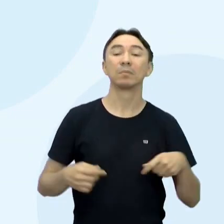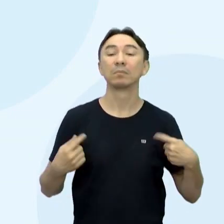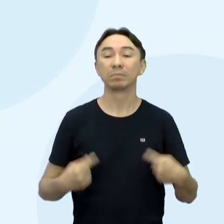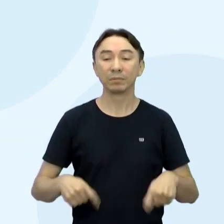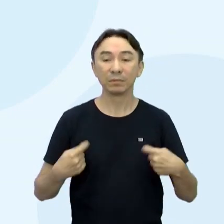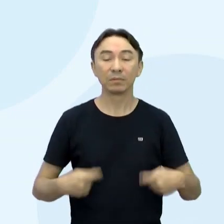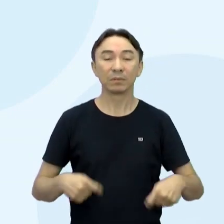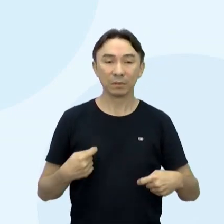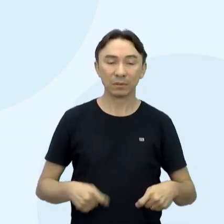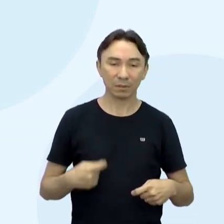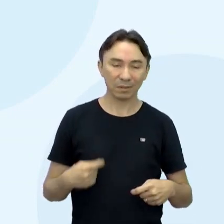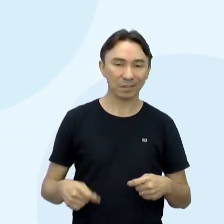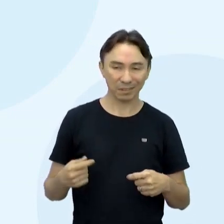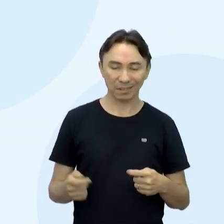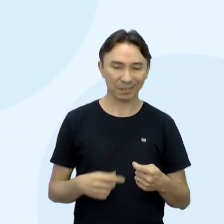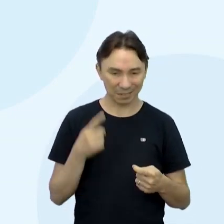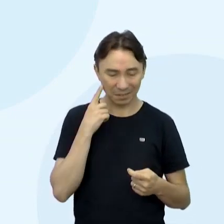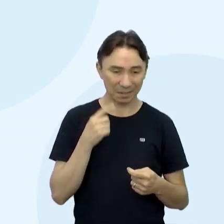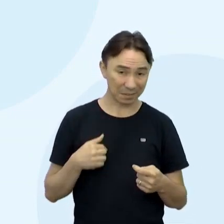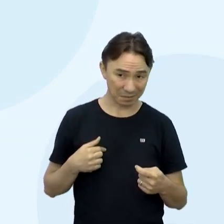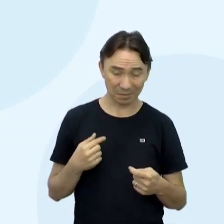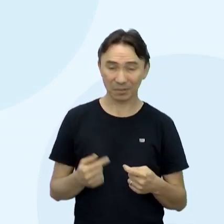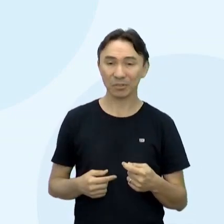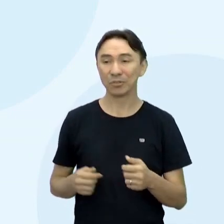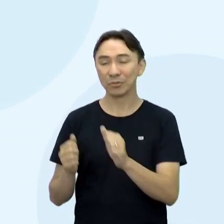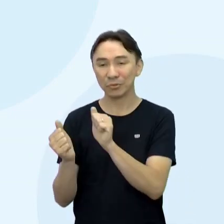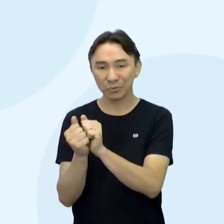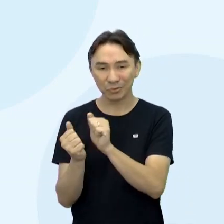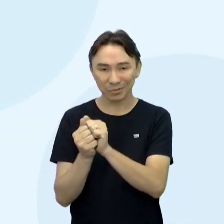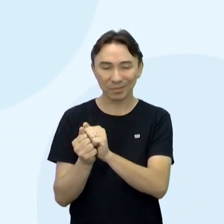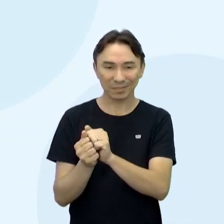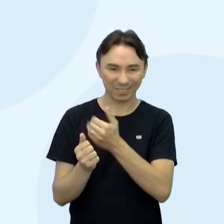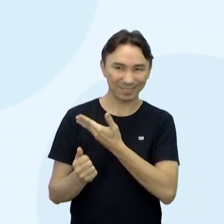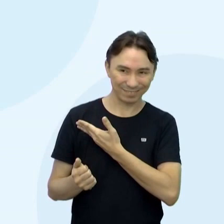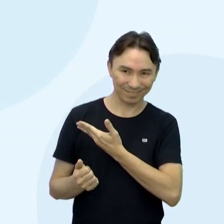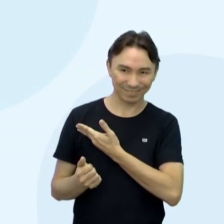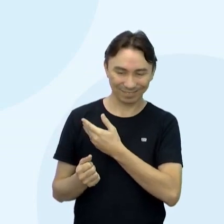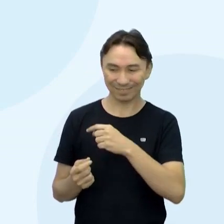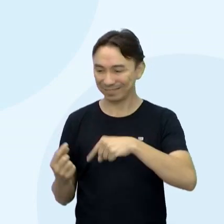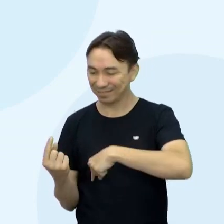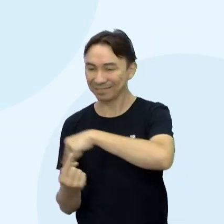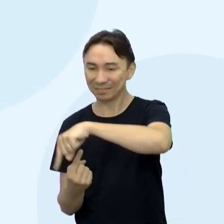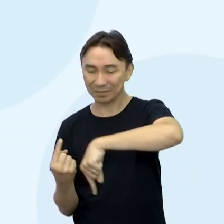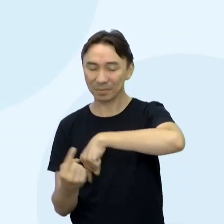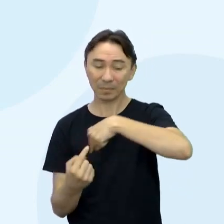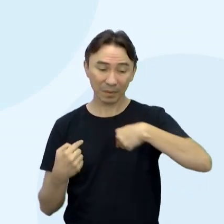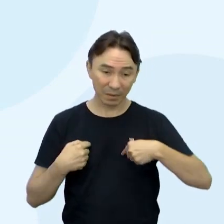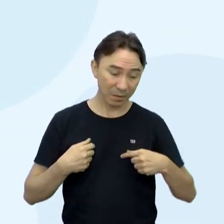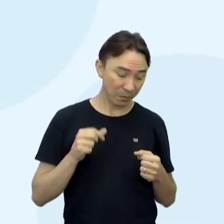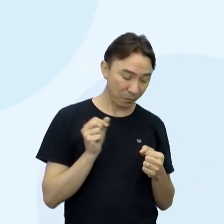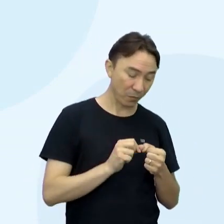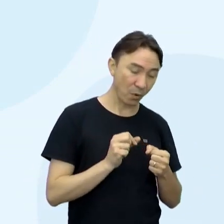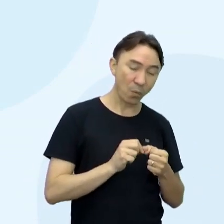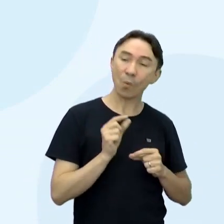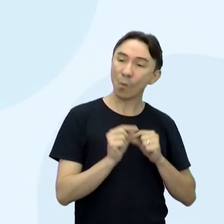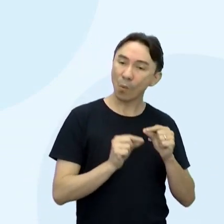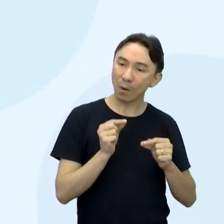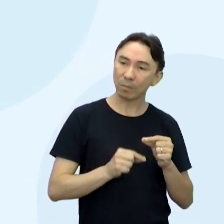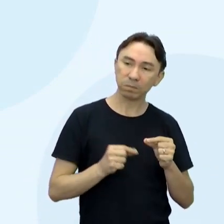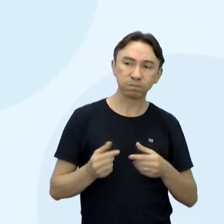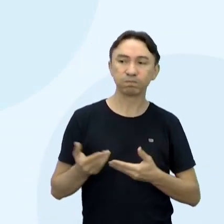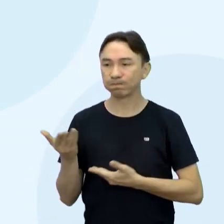compartilhar com os seus colegas, né, aquilo que eles construíram. Para isso, fica